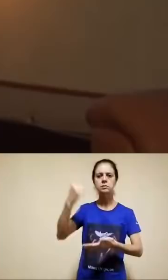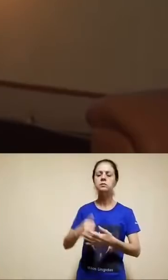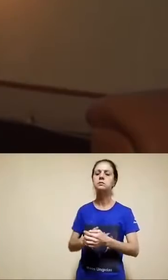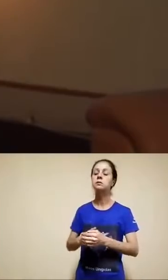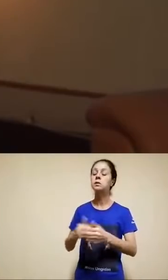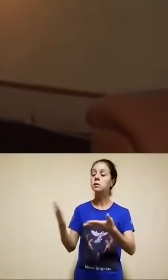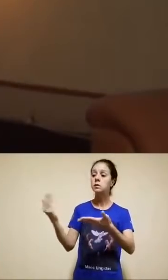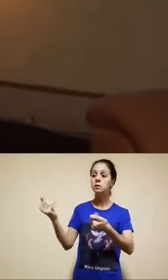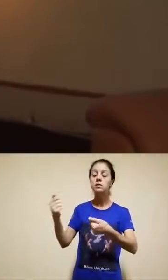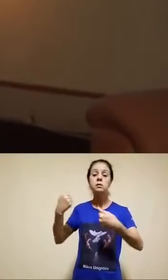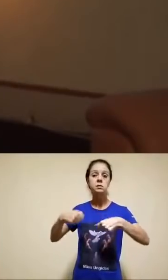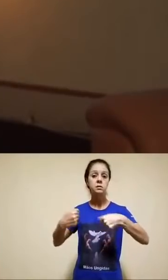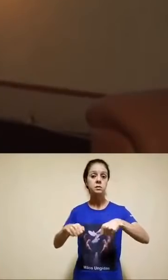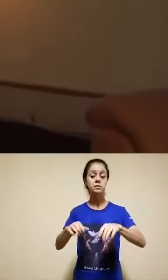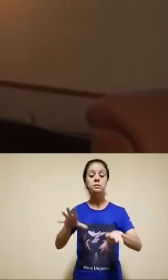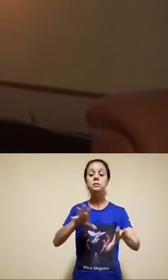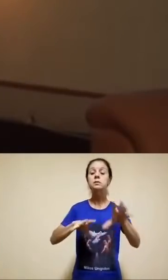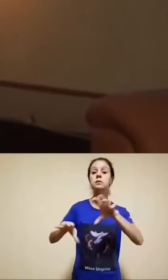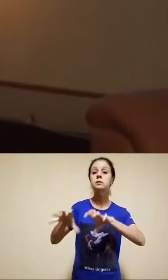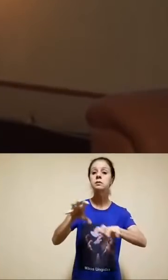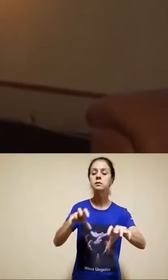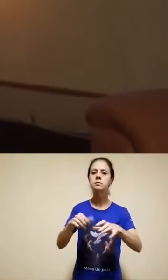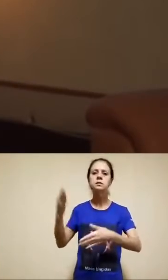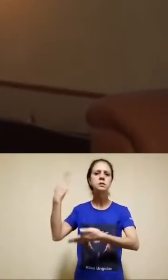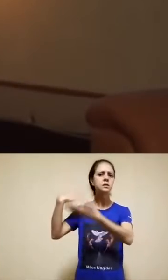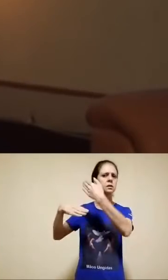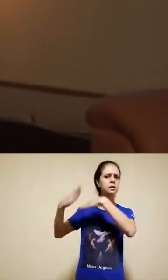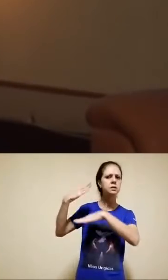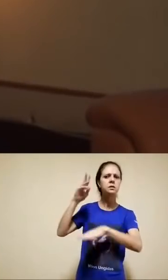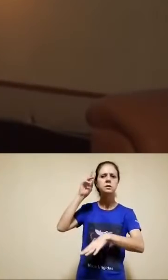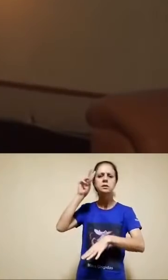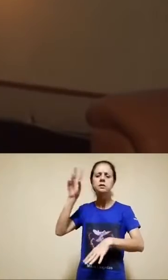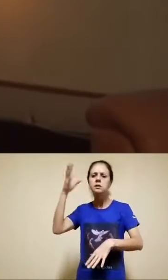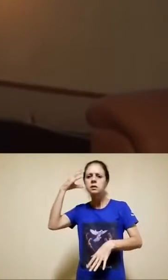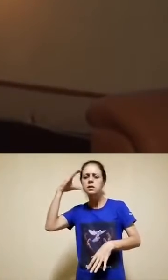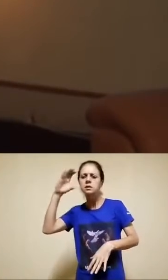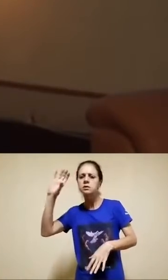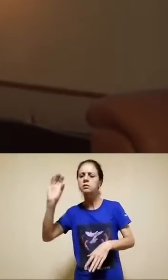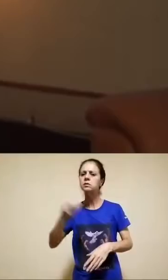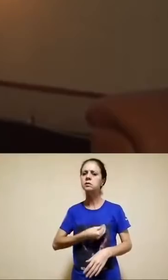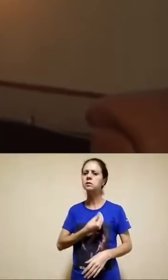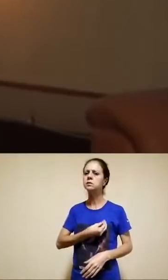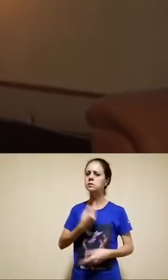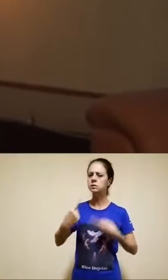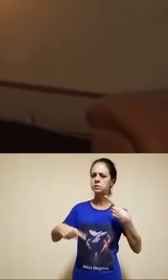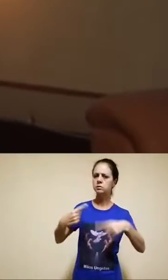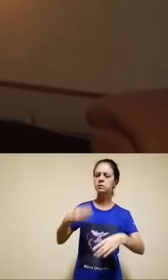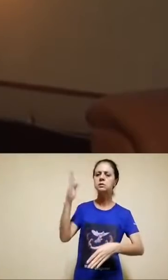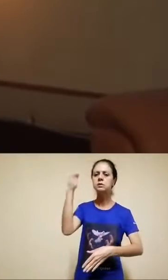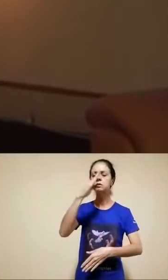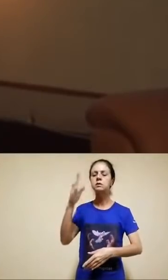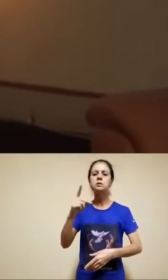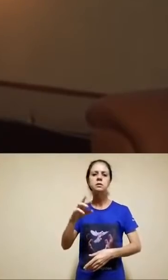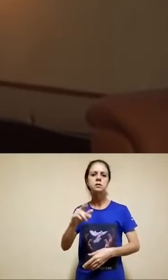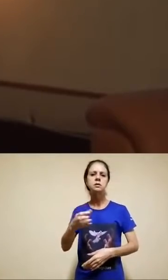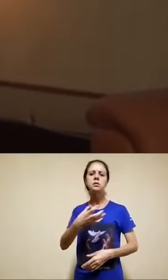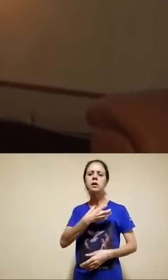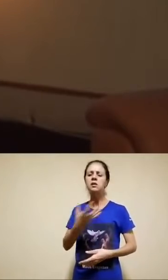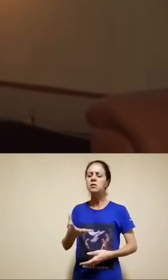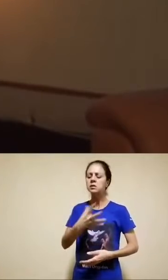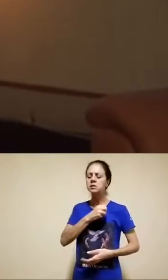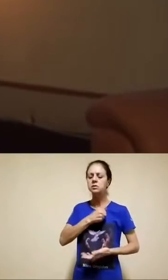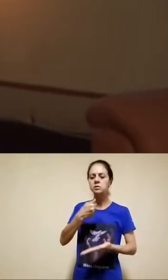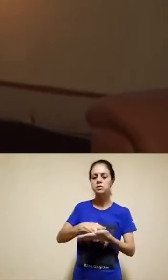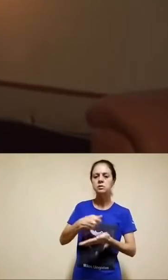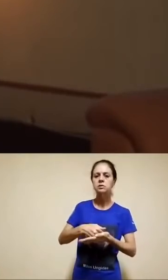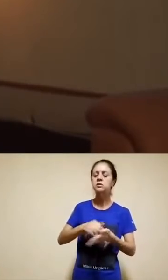tem se mobilizado ao longo da história em todos os momentos decisivos da vida política brasileira. Foi assim na ditadura militar,